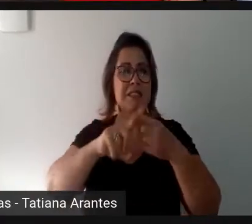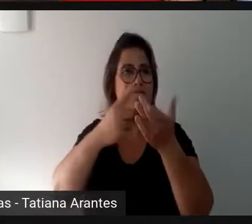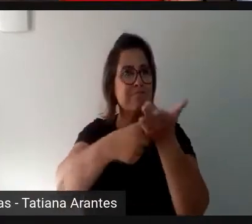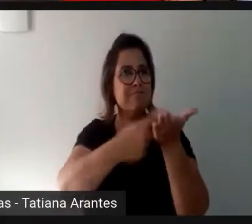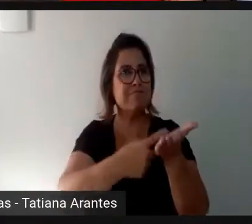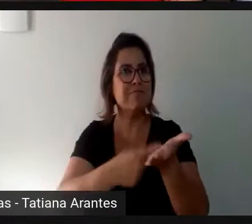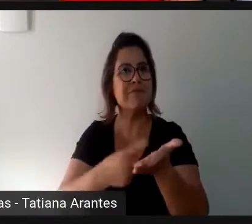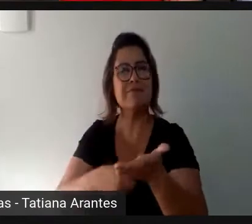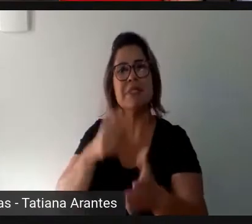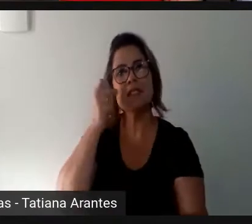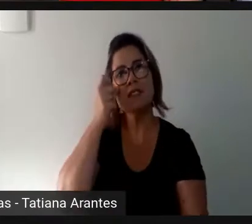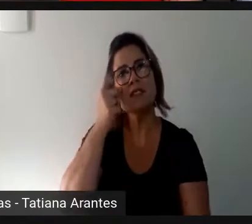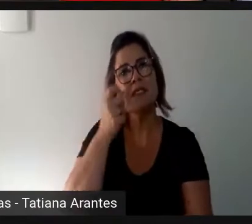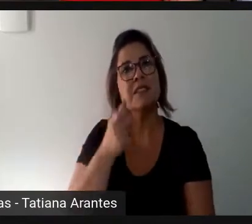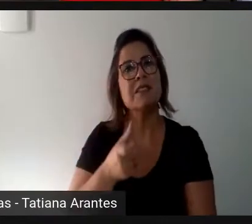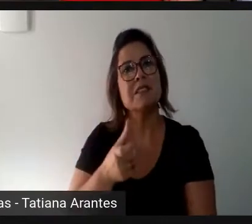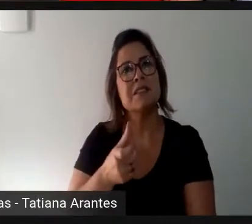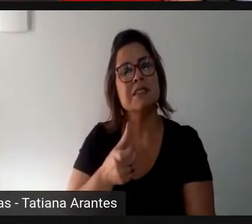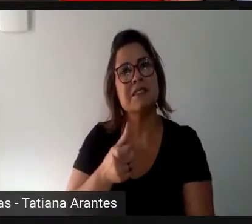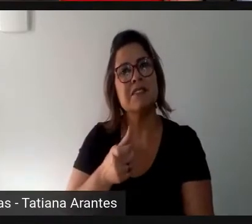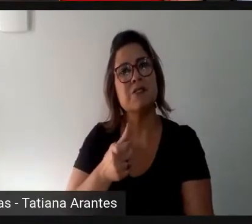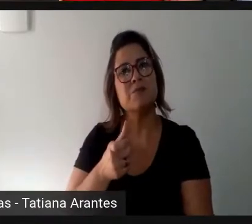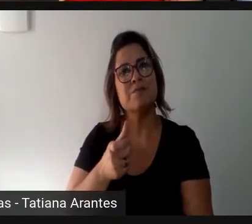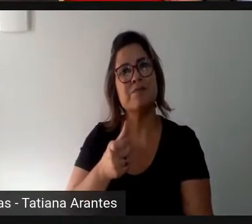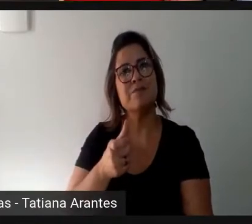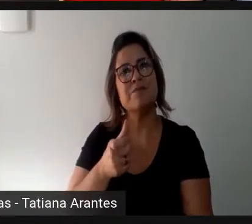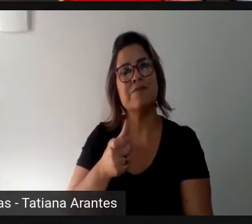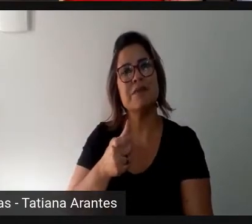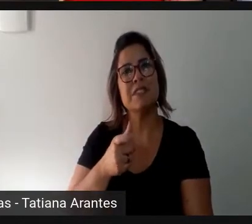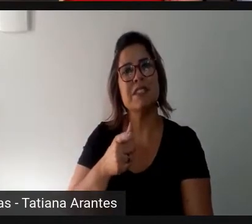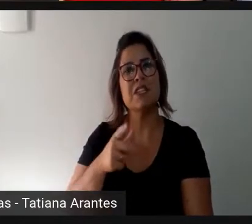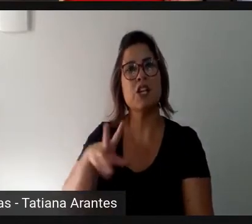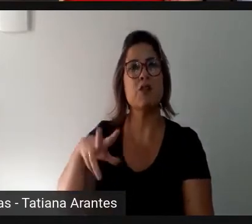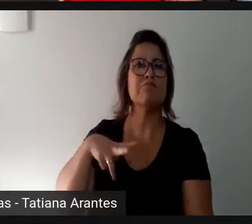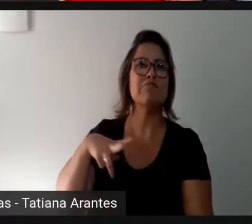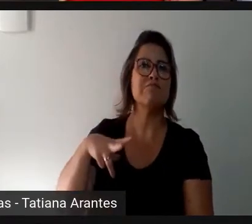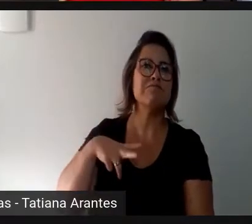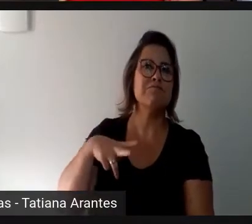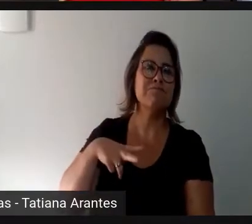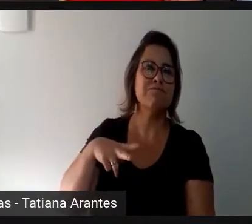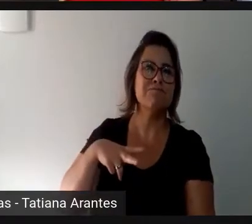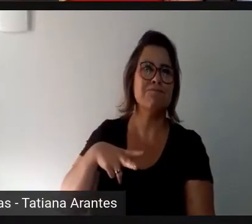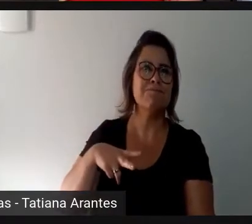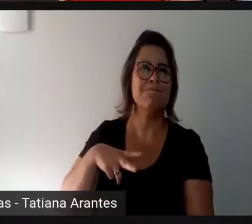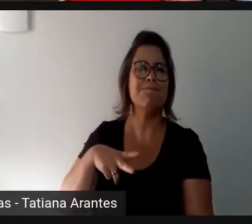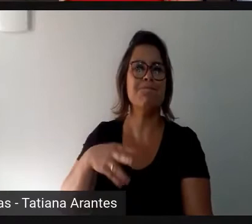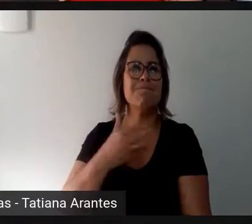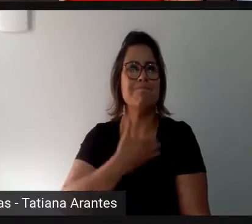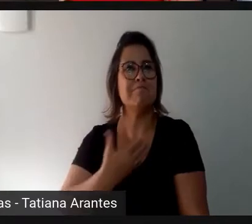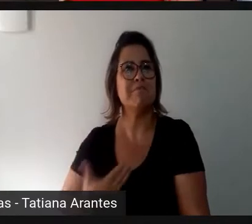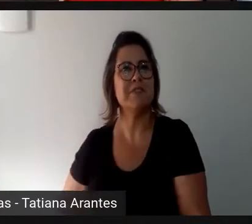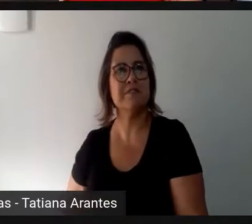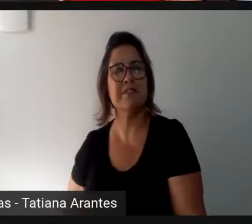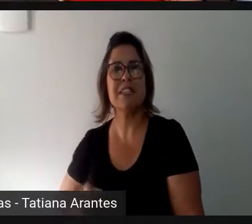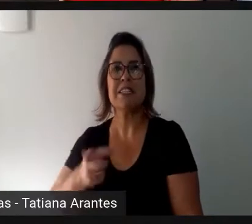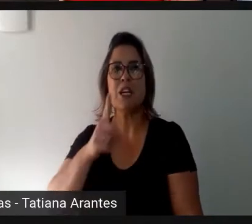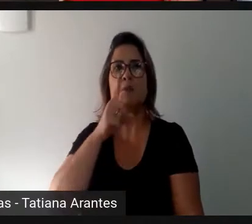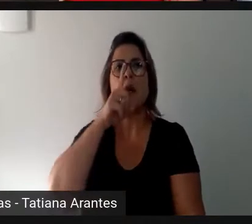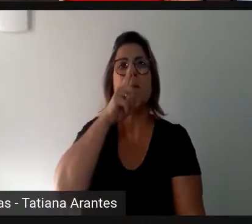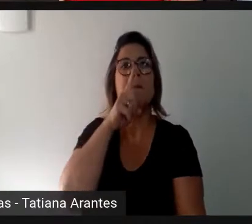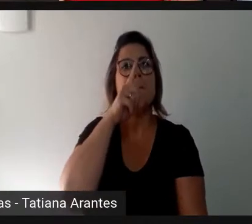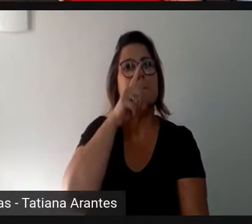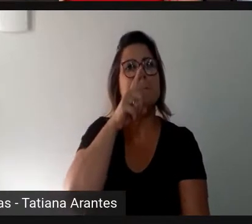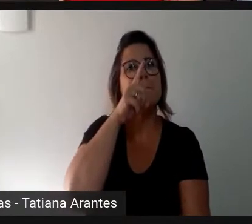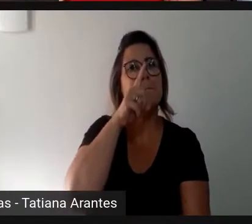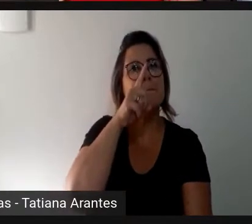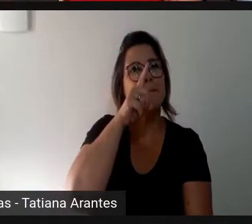Mas veja, dentro dessas relações público-privadas, sempre foi um foco de risco essa proximidade entre o agente público, que deve